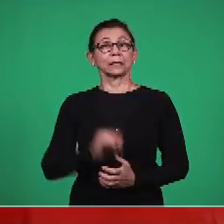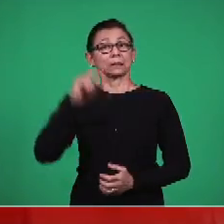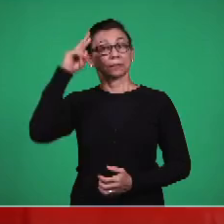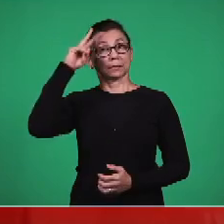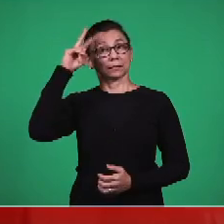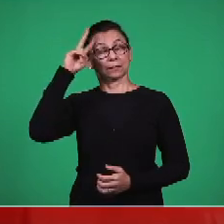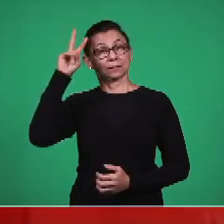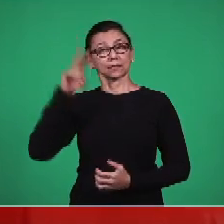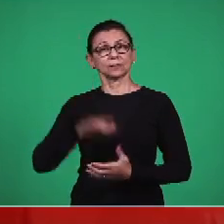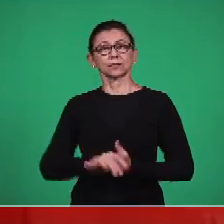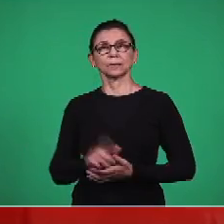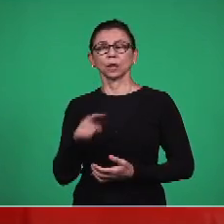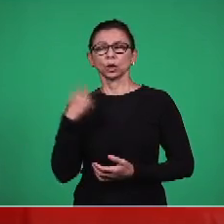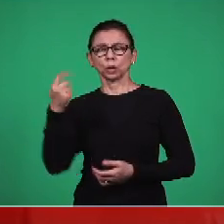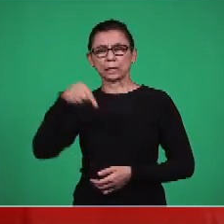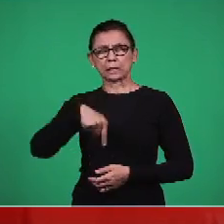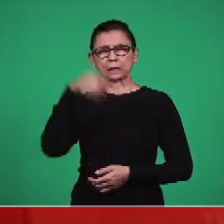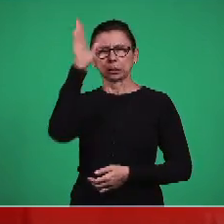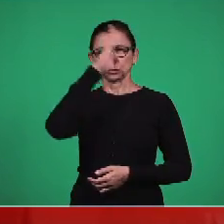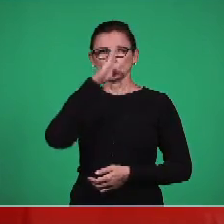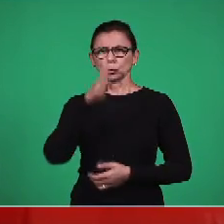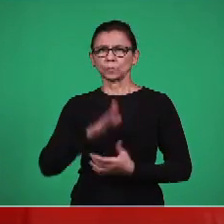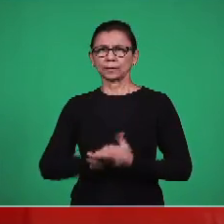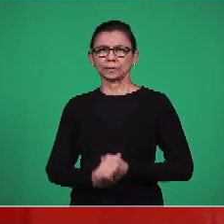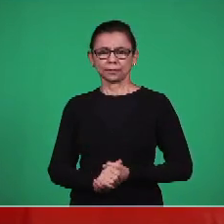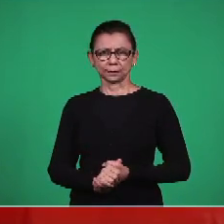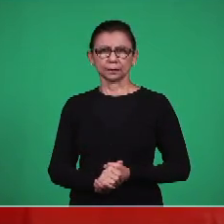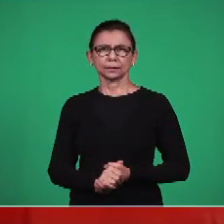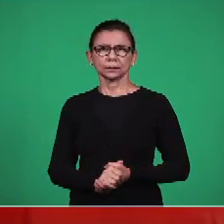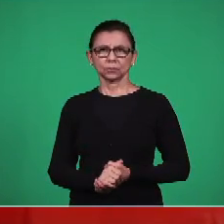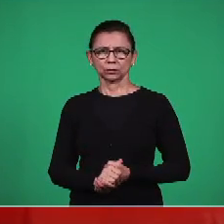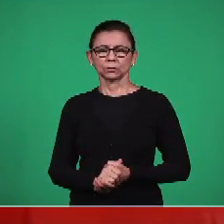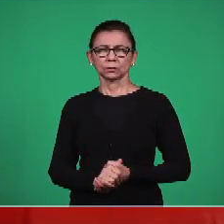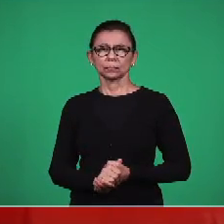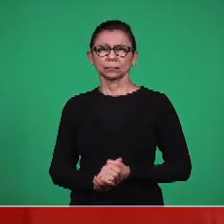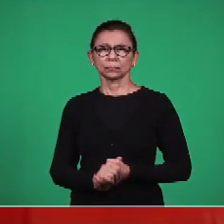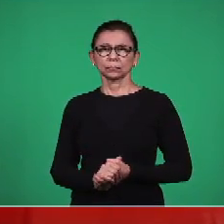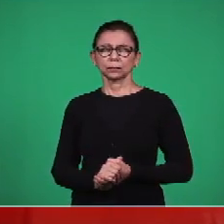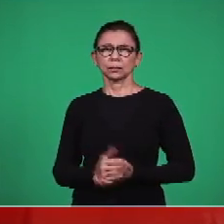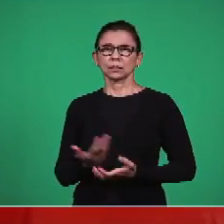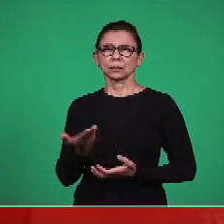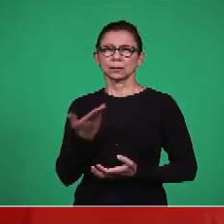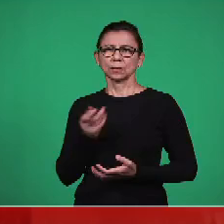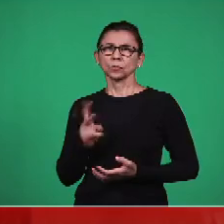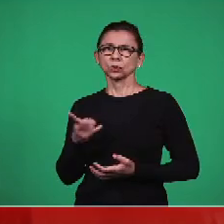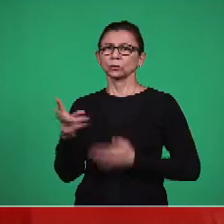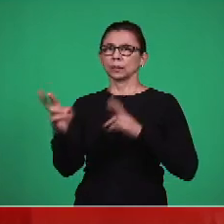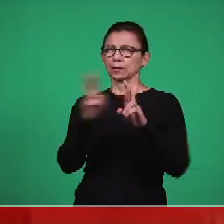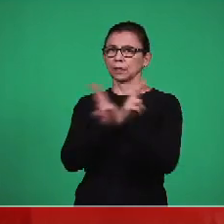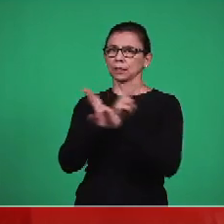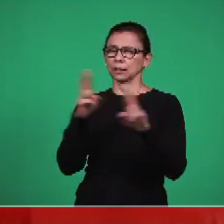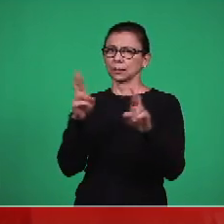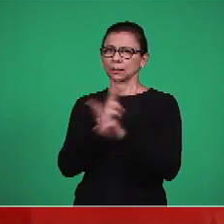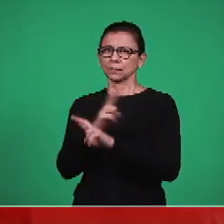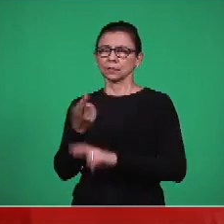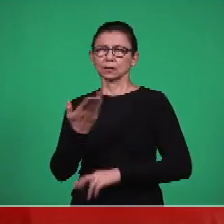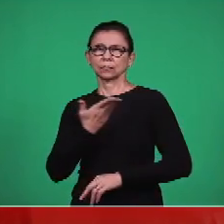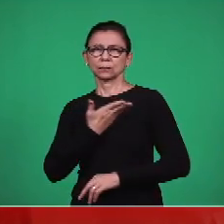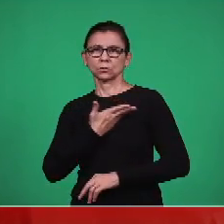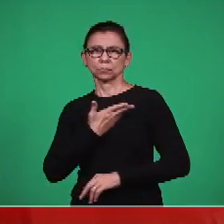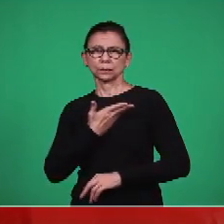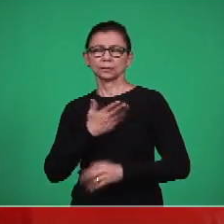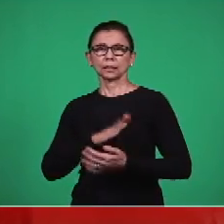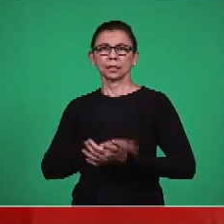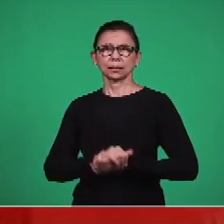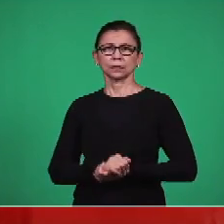à disposição e vamos continuar mantendo essa relação de amizade, de fraternidade,